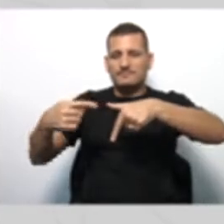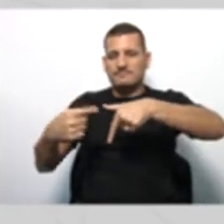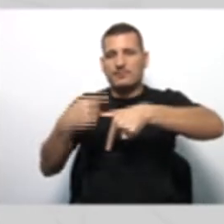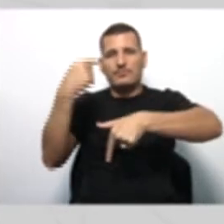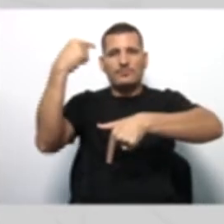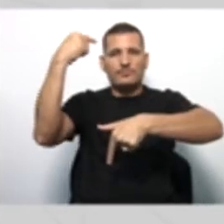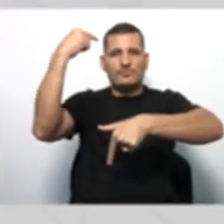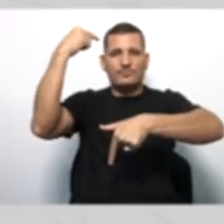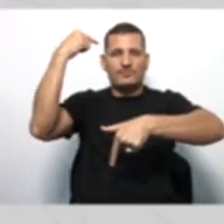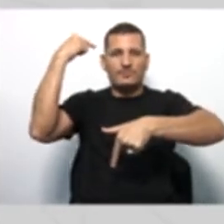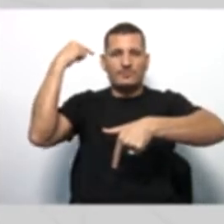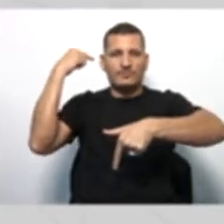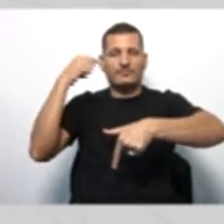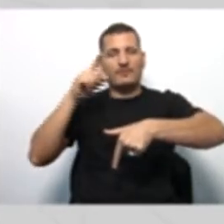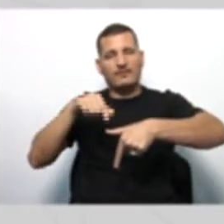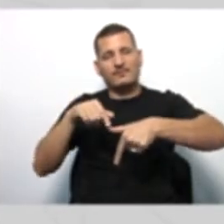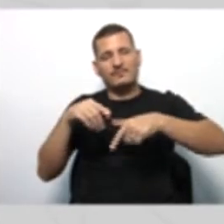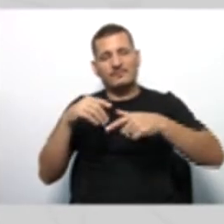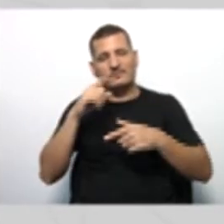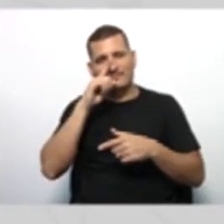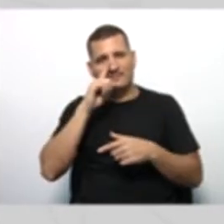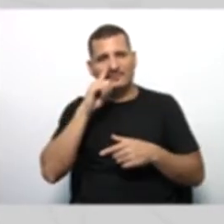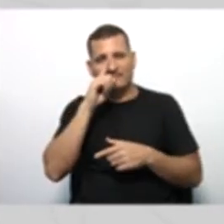seja, quando algo não mudar,